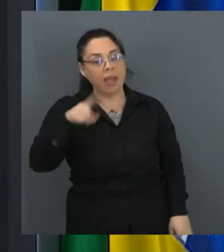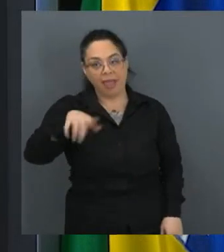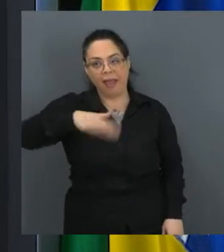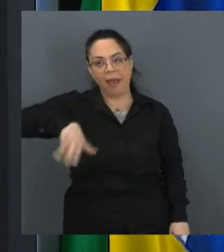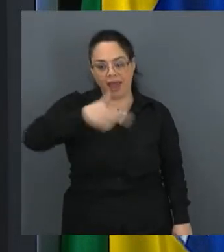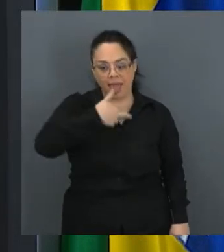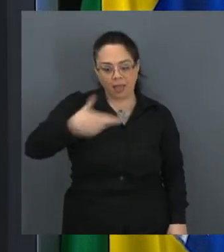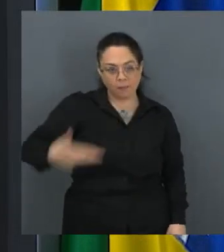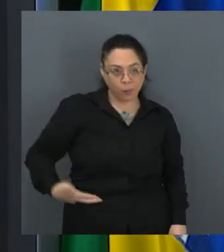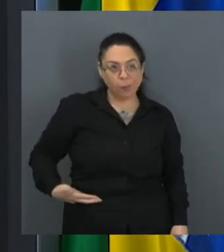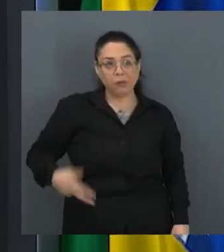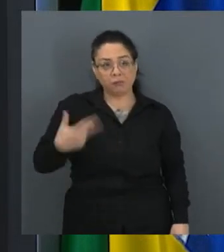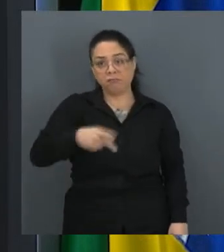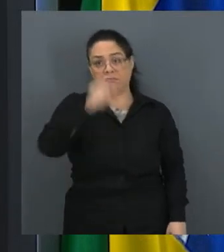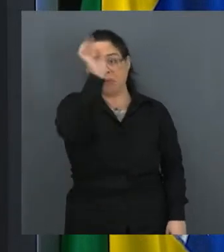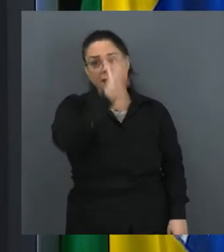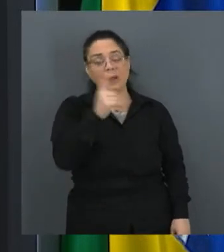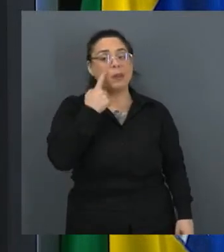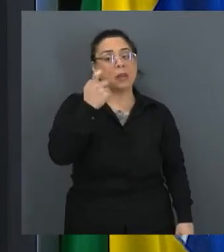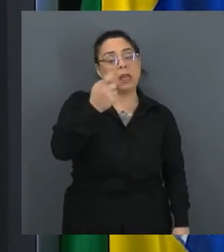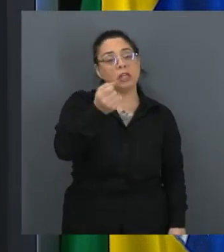é uma interferência.